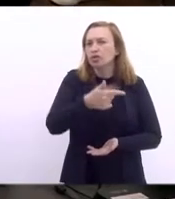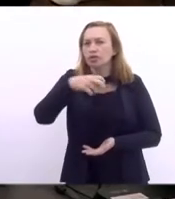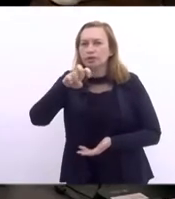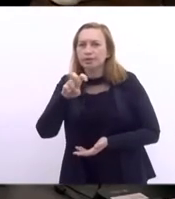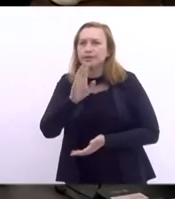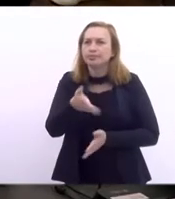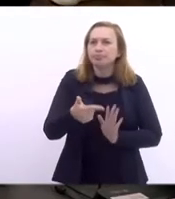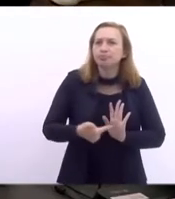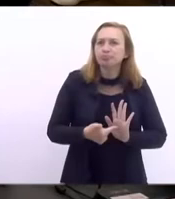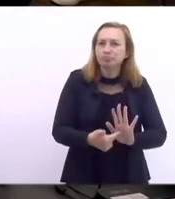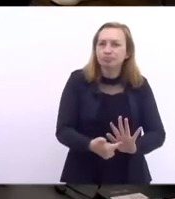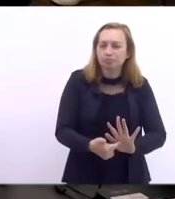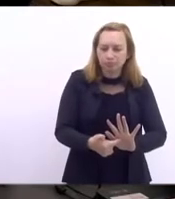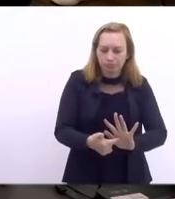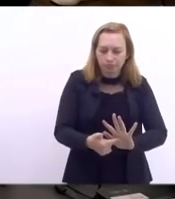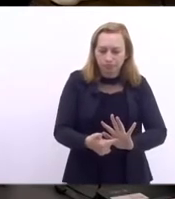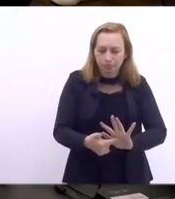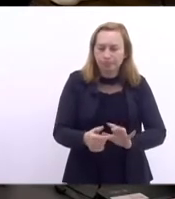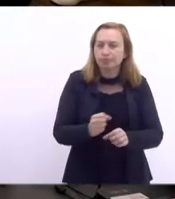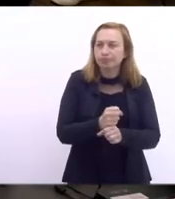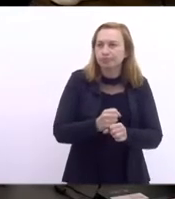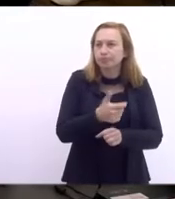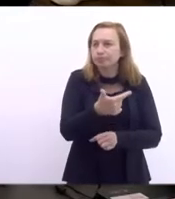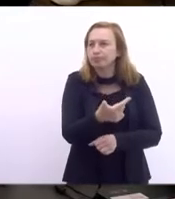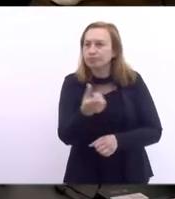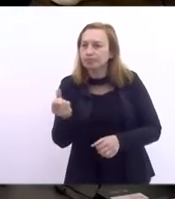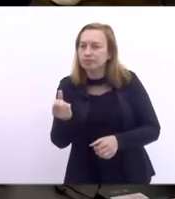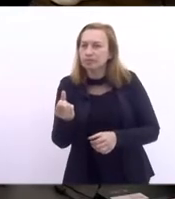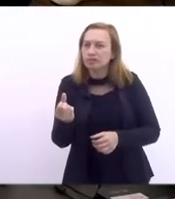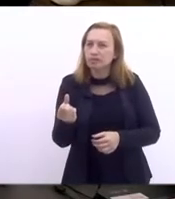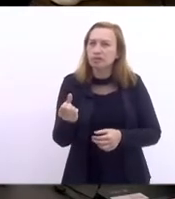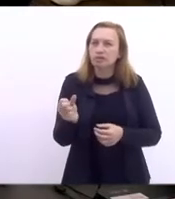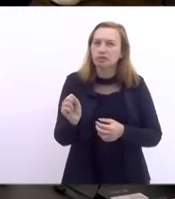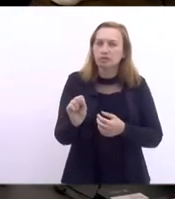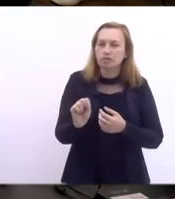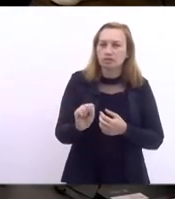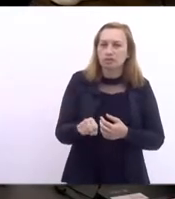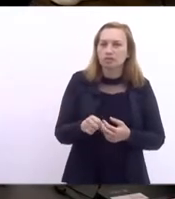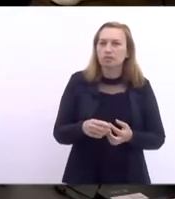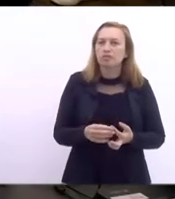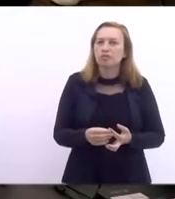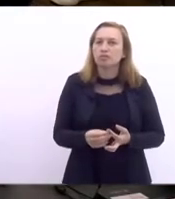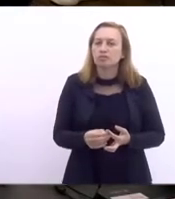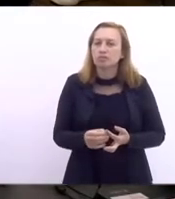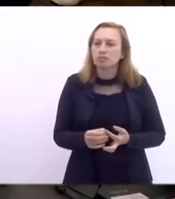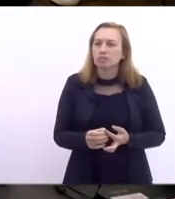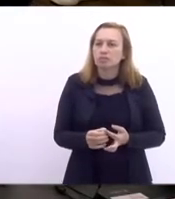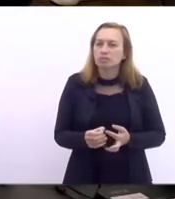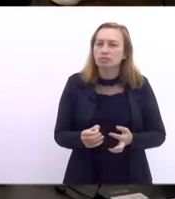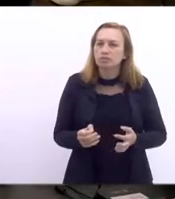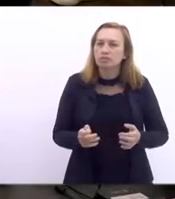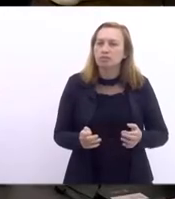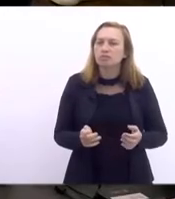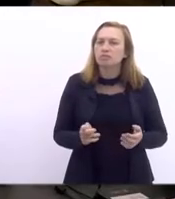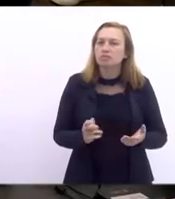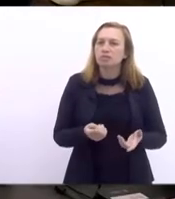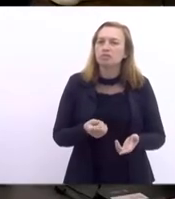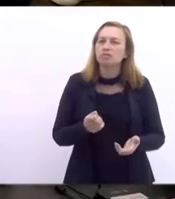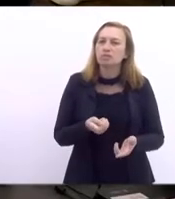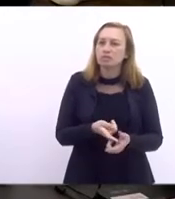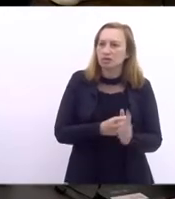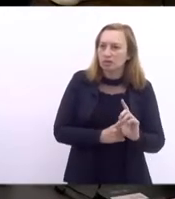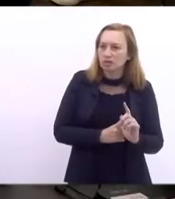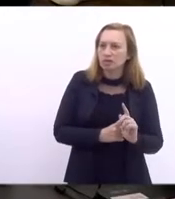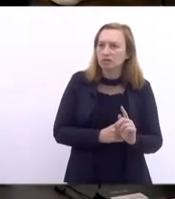apontando para no ano de 2016 o possível todo da dívida em relação à limite que está previsto lá